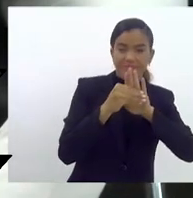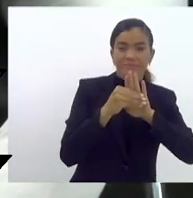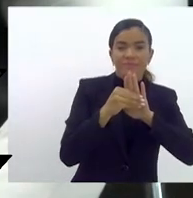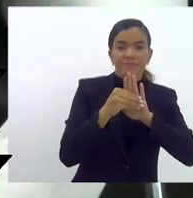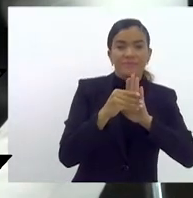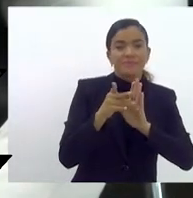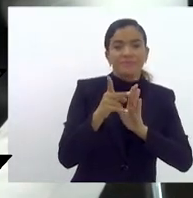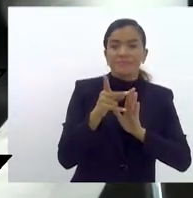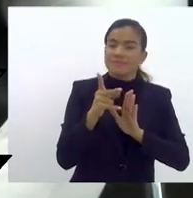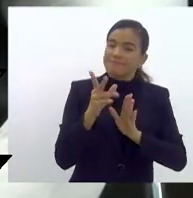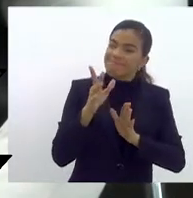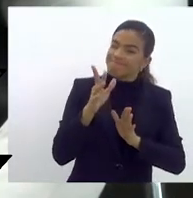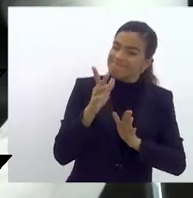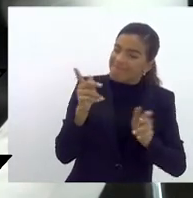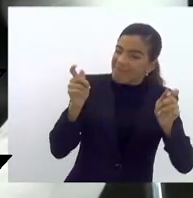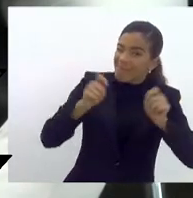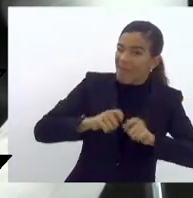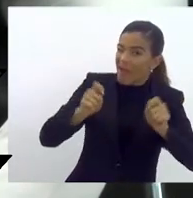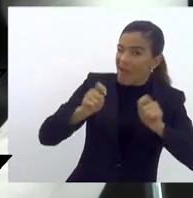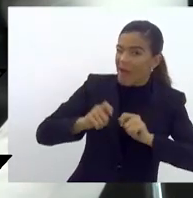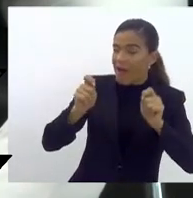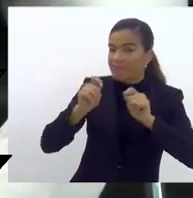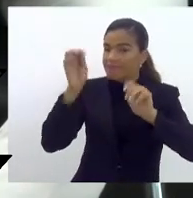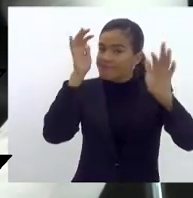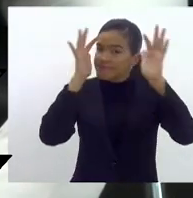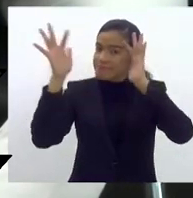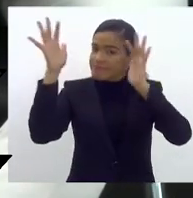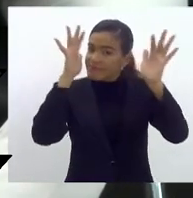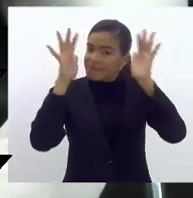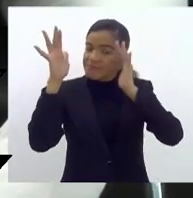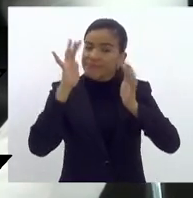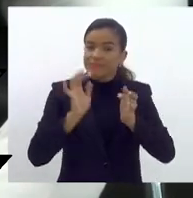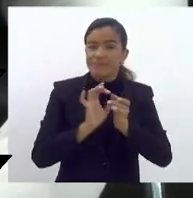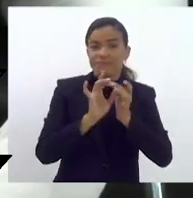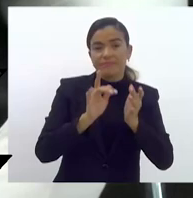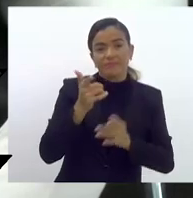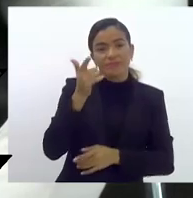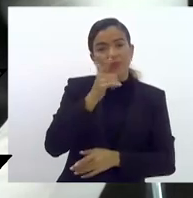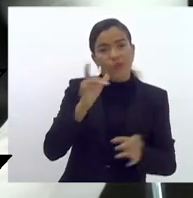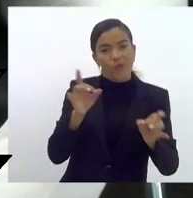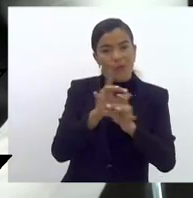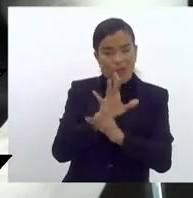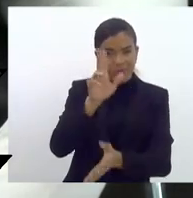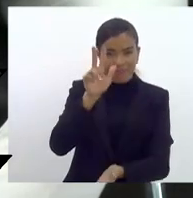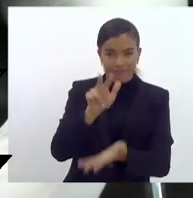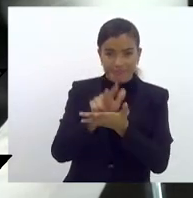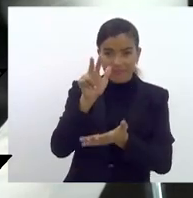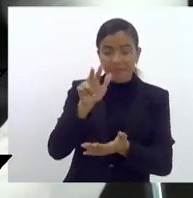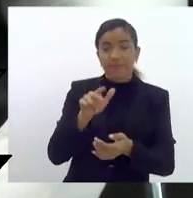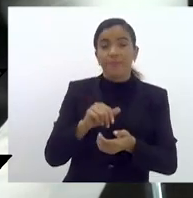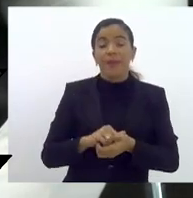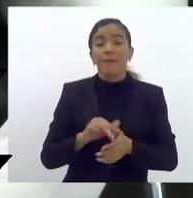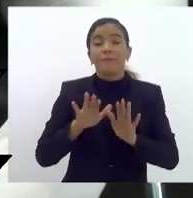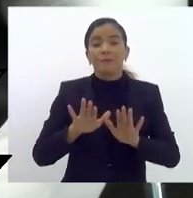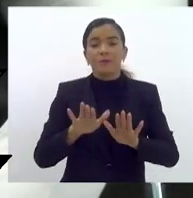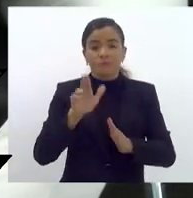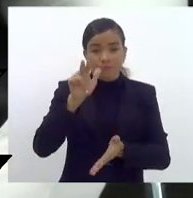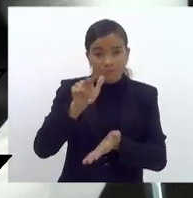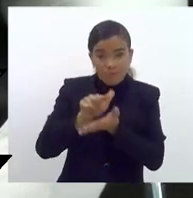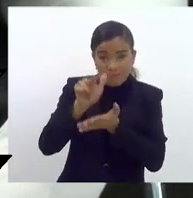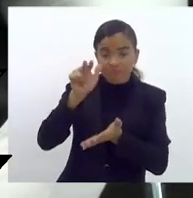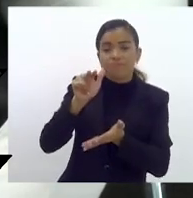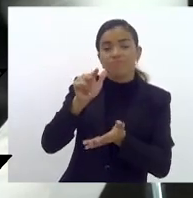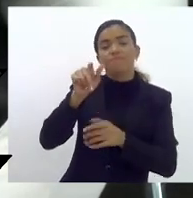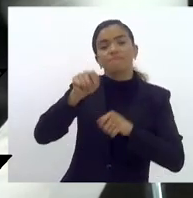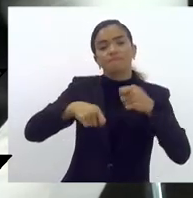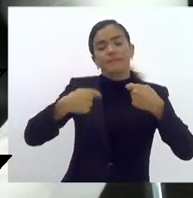essa liberdade até se concluir o tombamento etc Então a gente tem nos tombamentos mesmo mas tem que ter